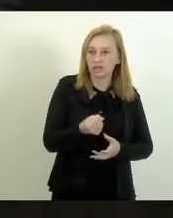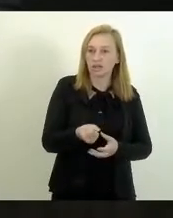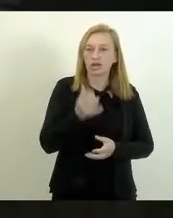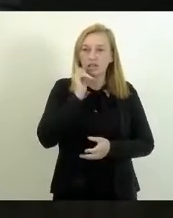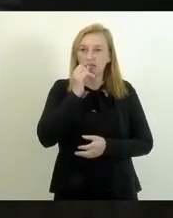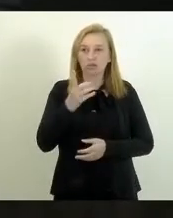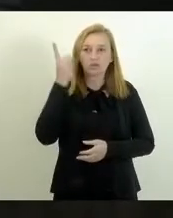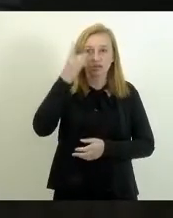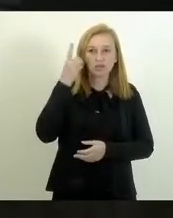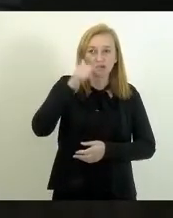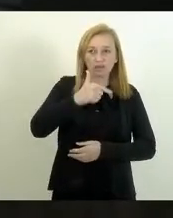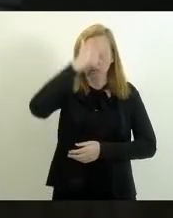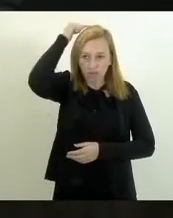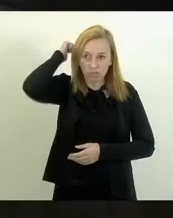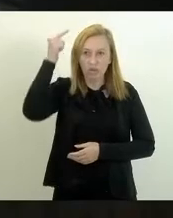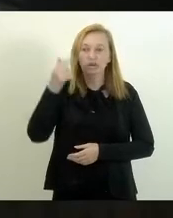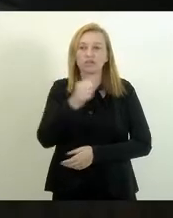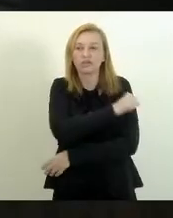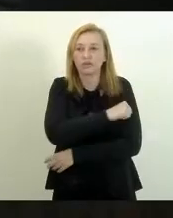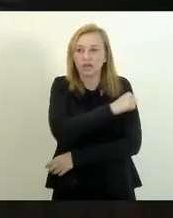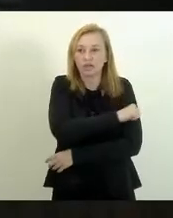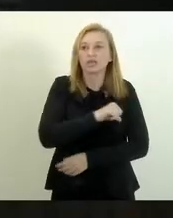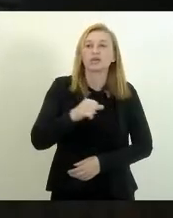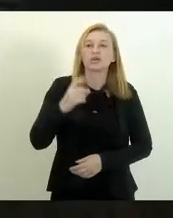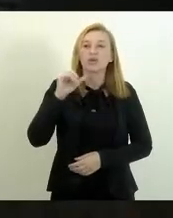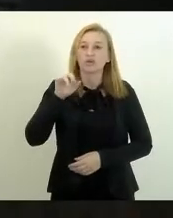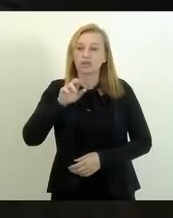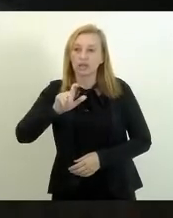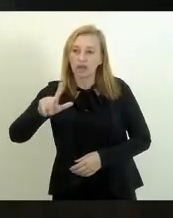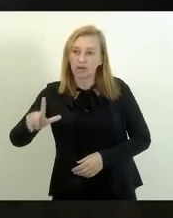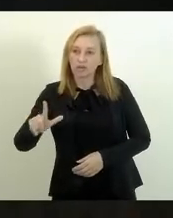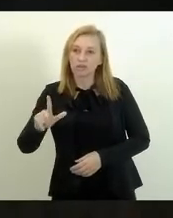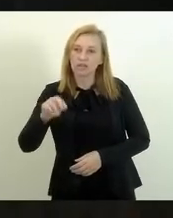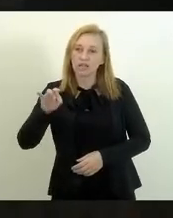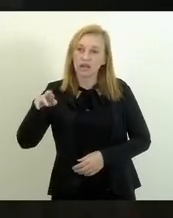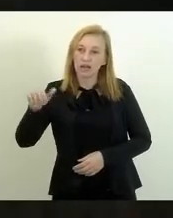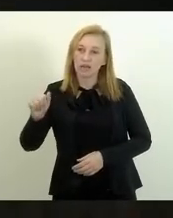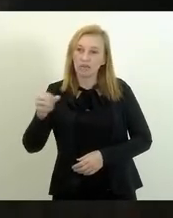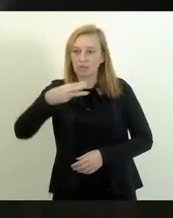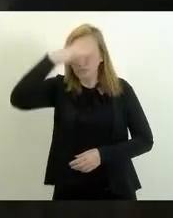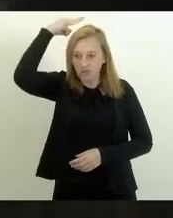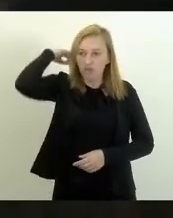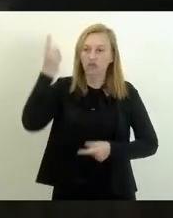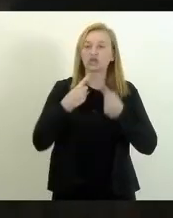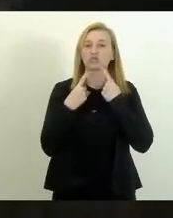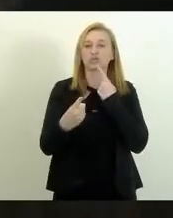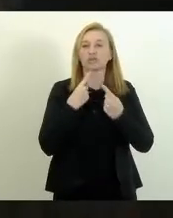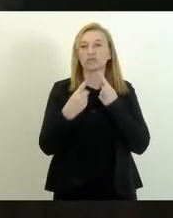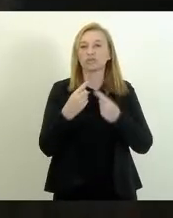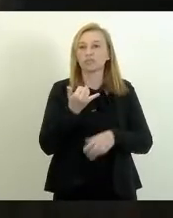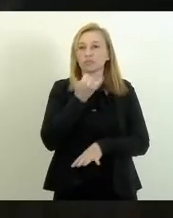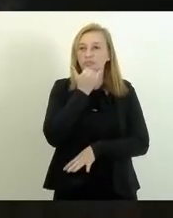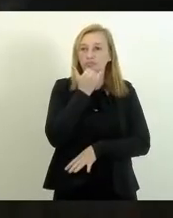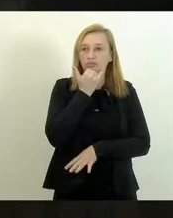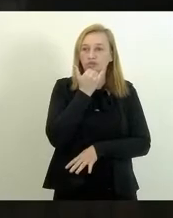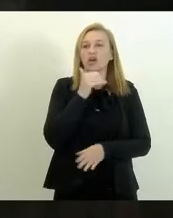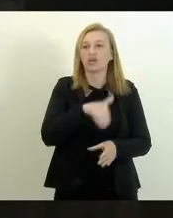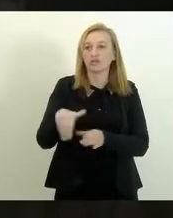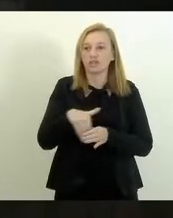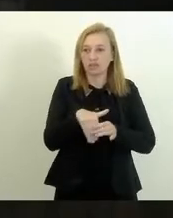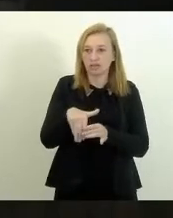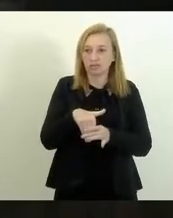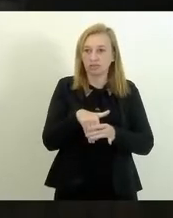Relator, deputado Luiz Paulo, enfermeira Rejane, Coronel Salema e Márcio Pacheco. Em discussão, perdão, em